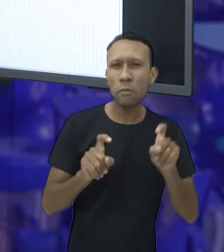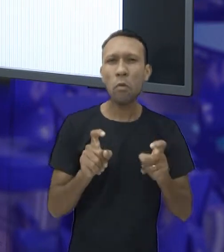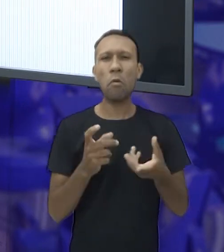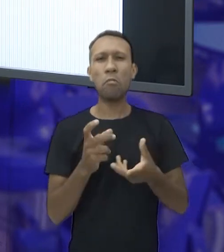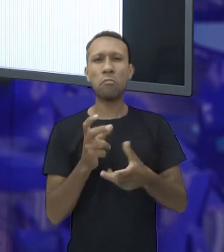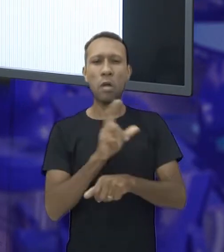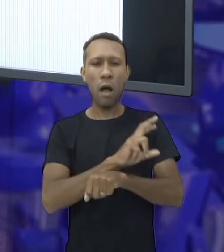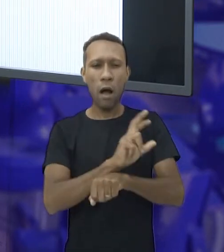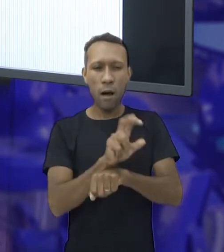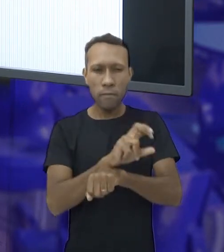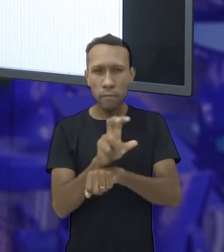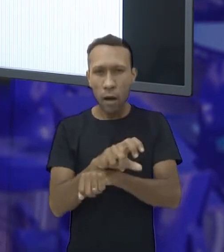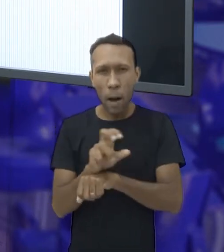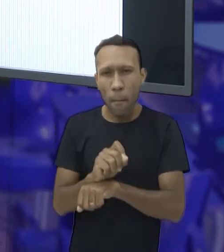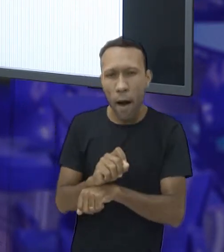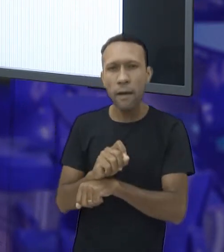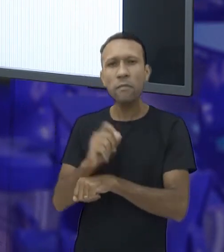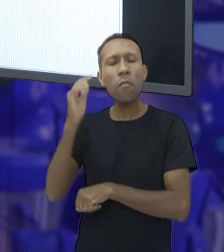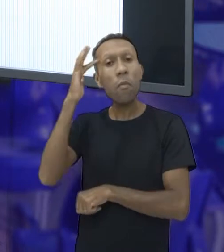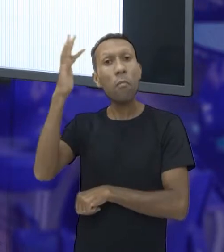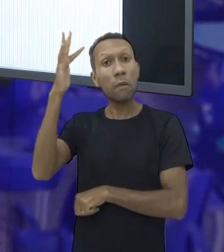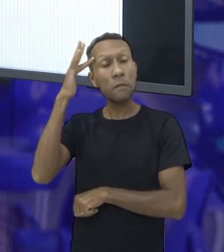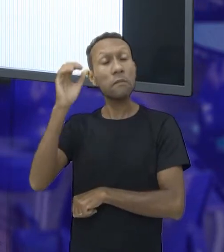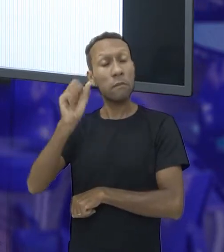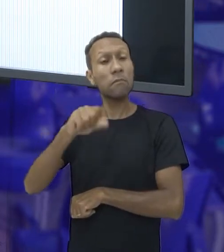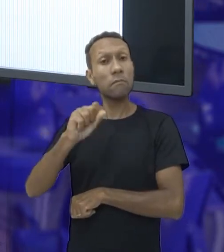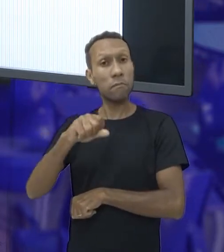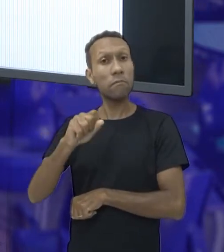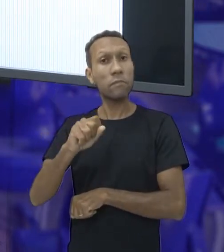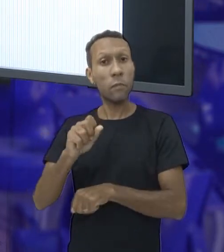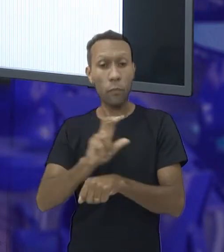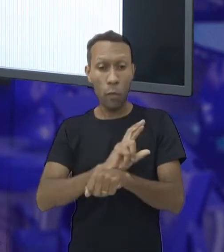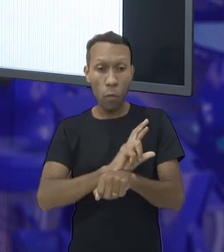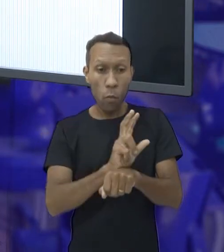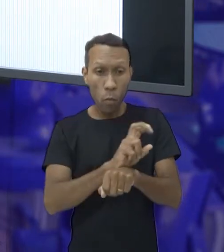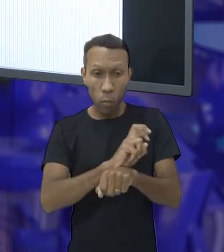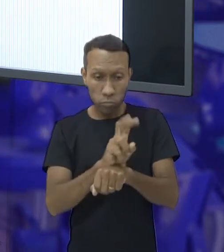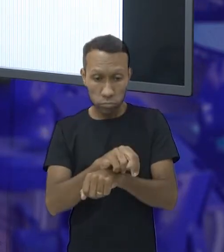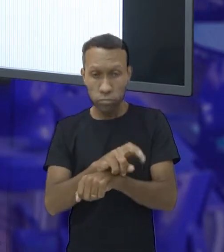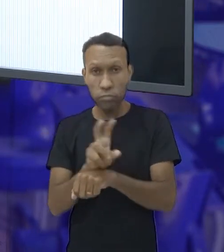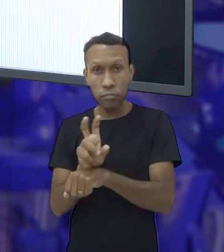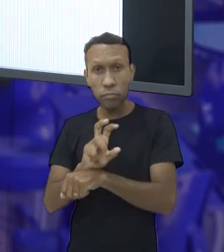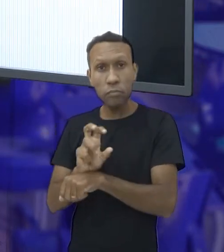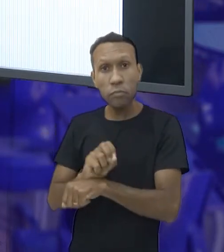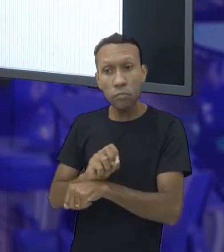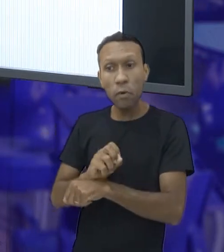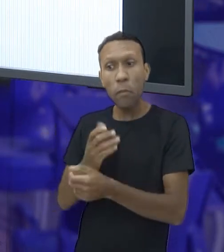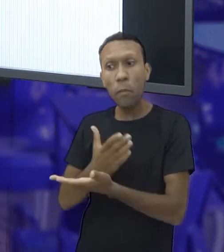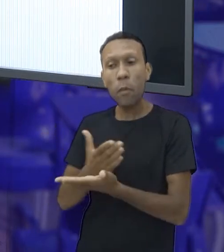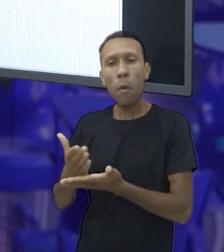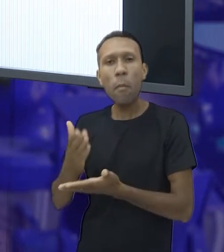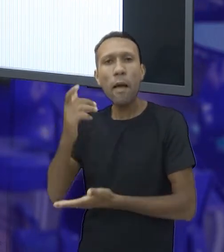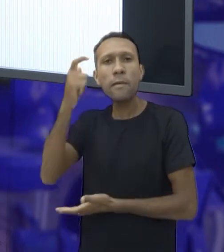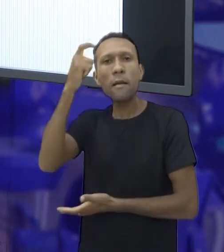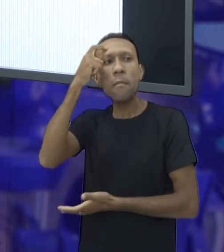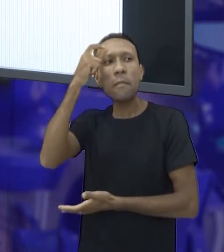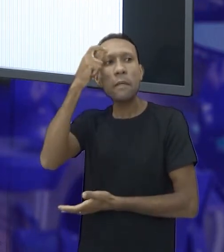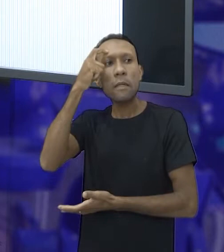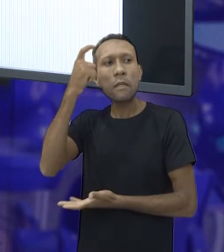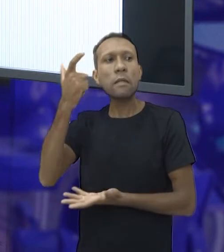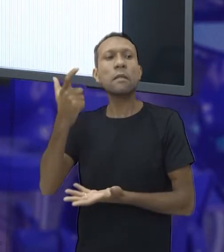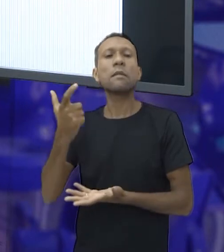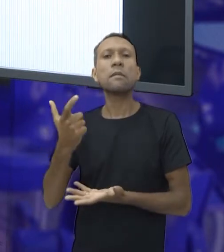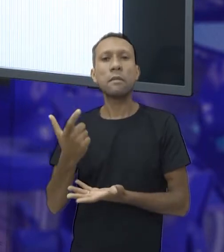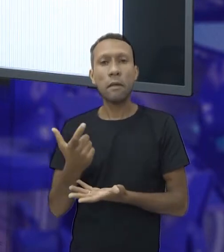vão pensar. Os robôs autômatos, eles vão passar a ter raciocínio, né? E isso muito